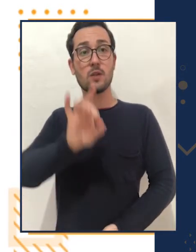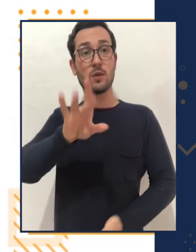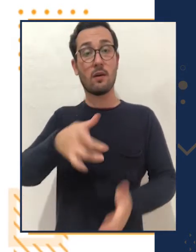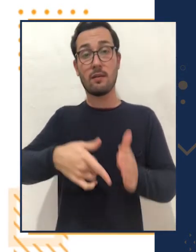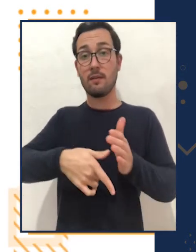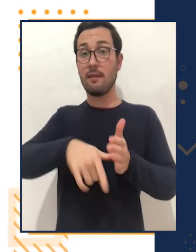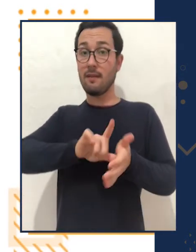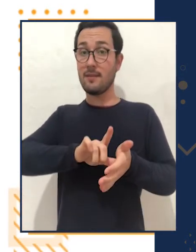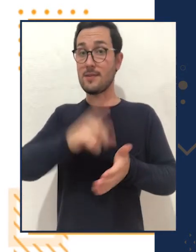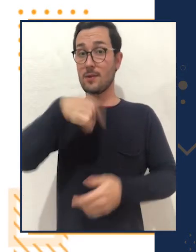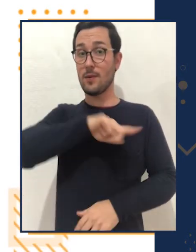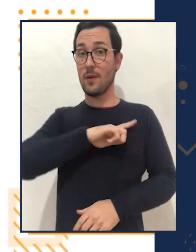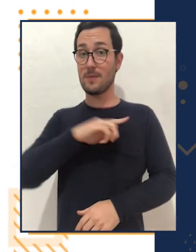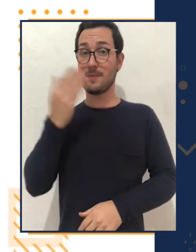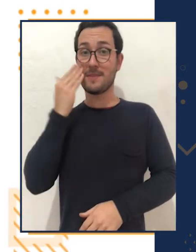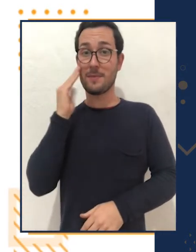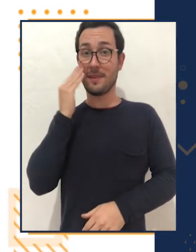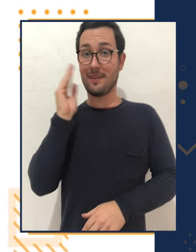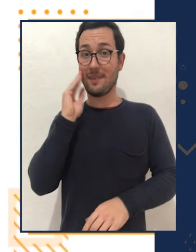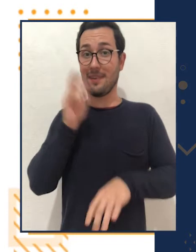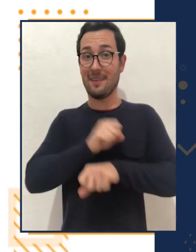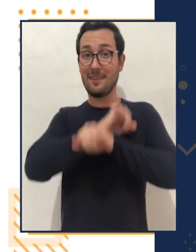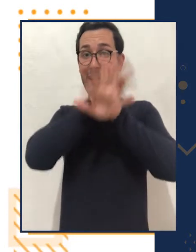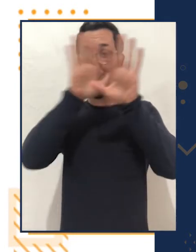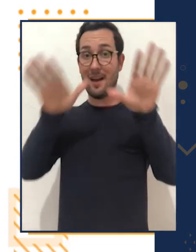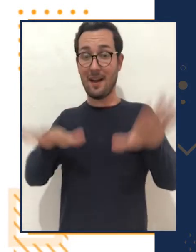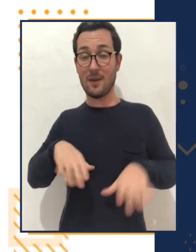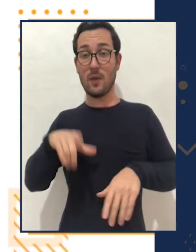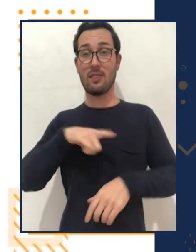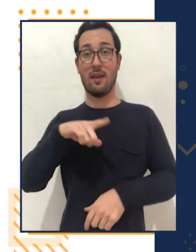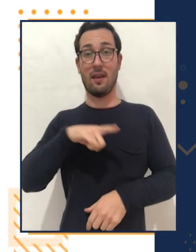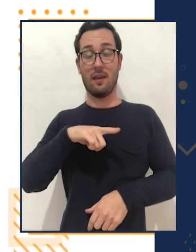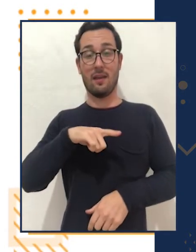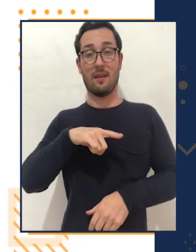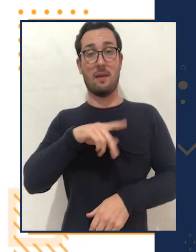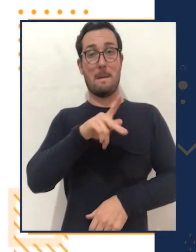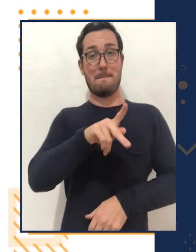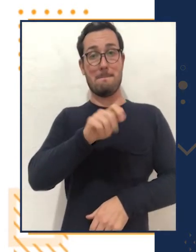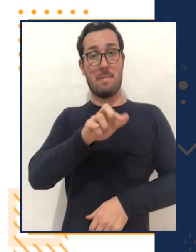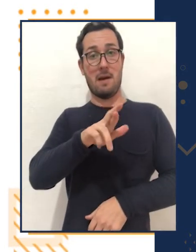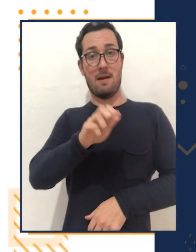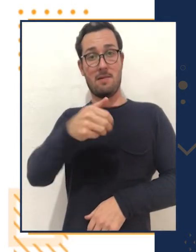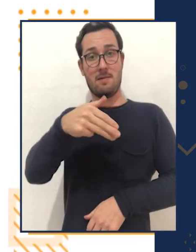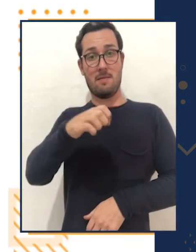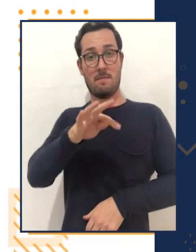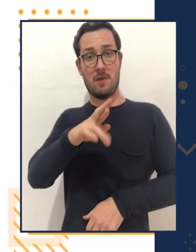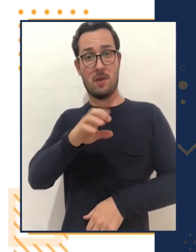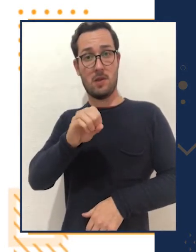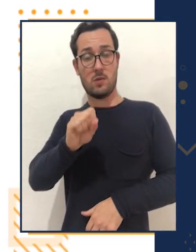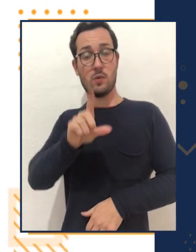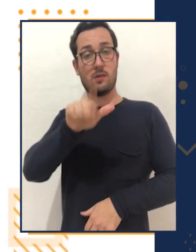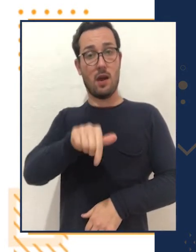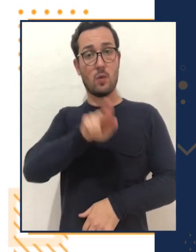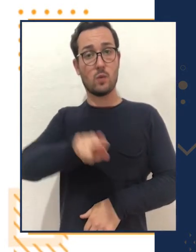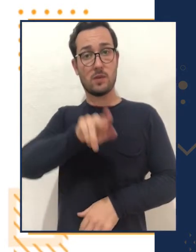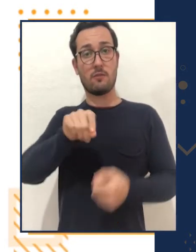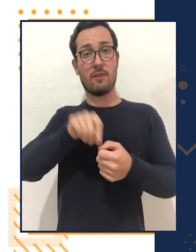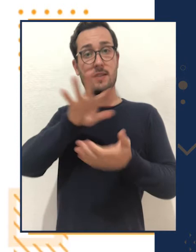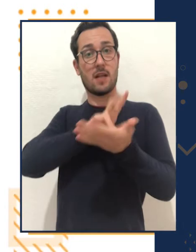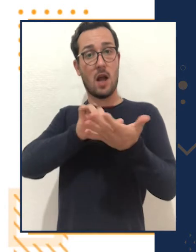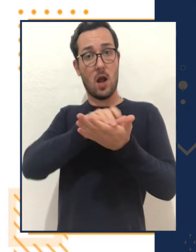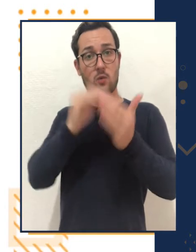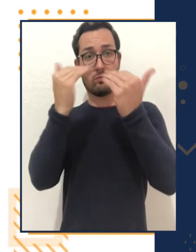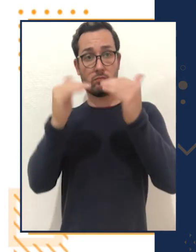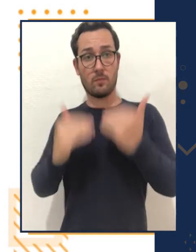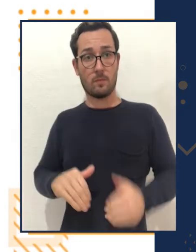circuito. Então a gente precisa, né, entender, compreender as leis de Kirchhoff, que nos dão essa abrangência maior,